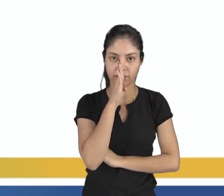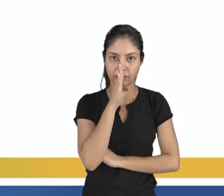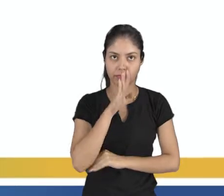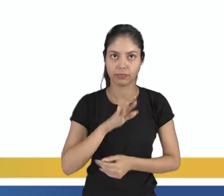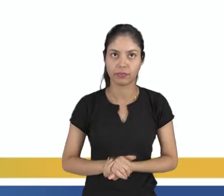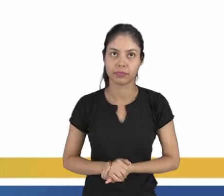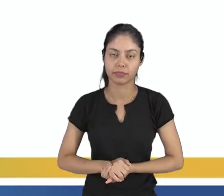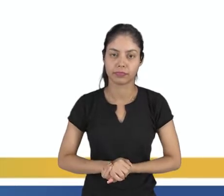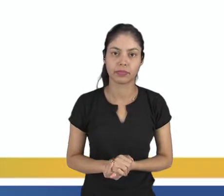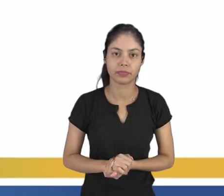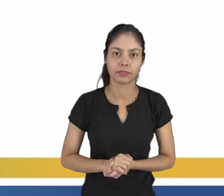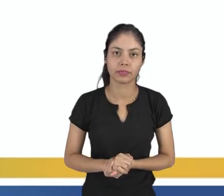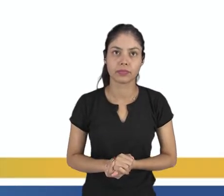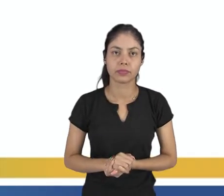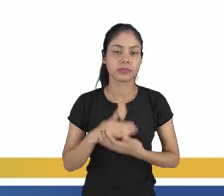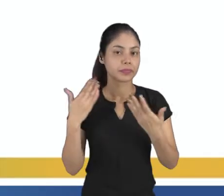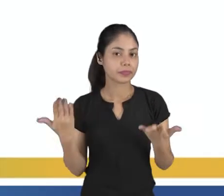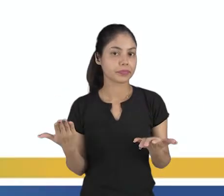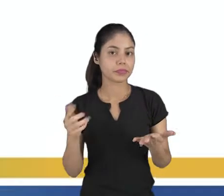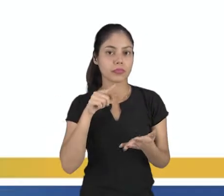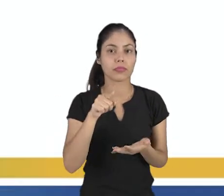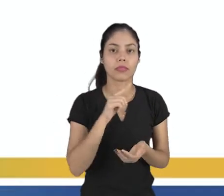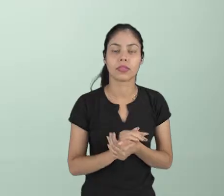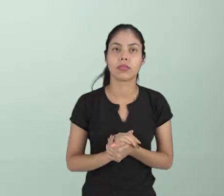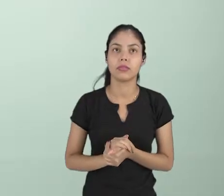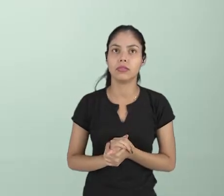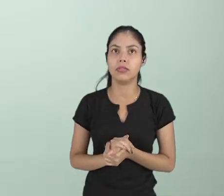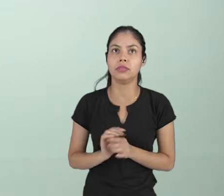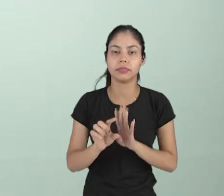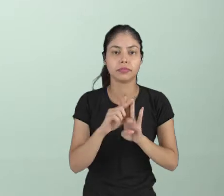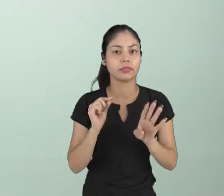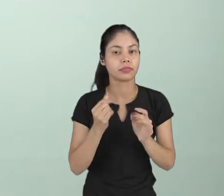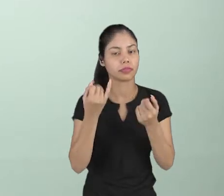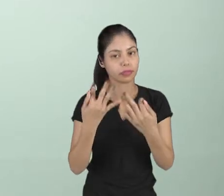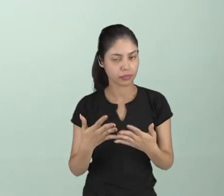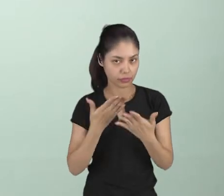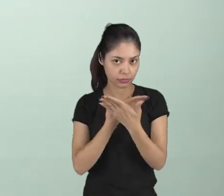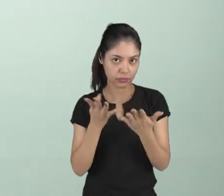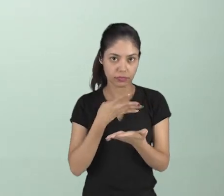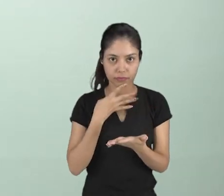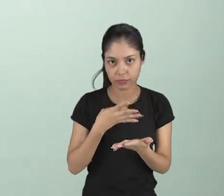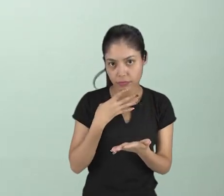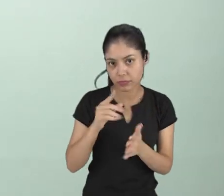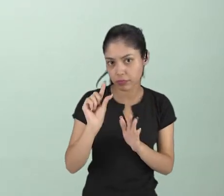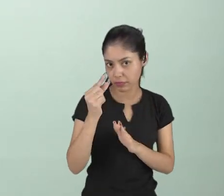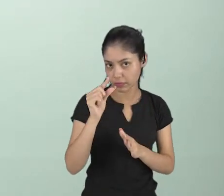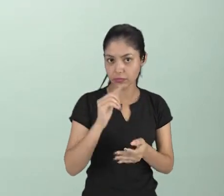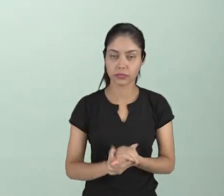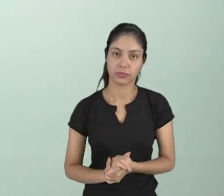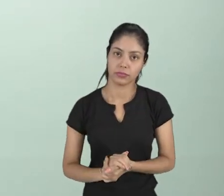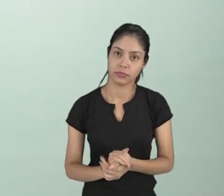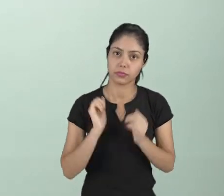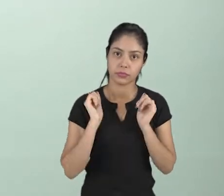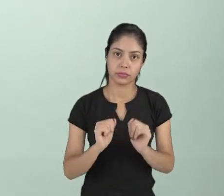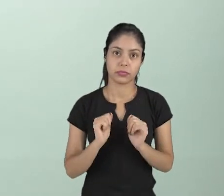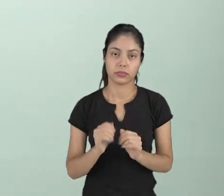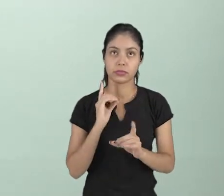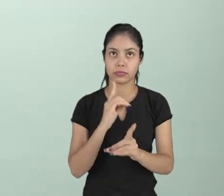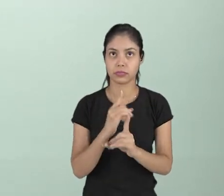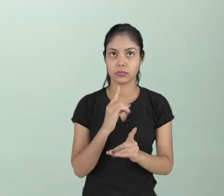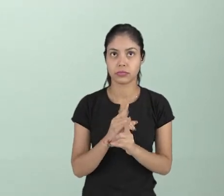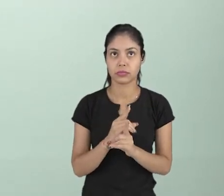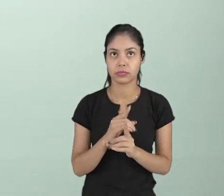em silêncio. Esse artigo que eu falei para vocês e que nós vamos conhecer um trechinho deles, você pode encontrar